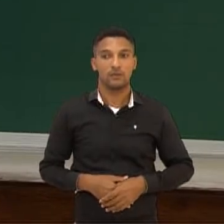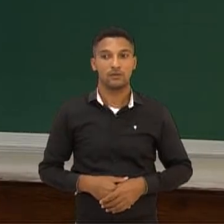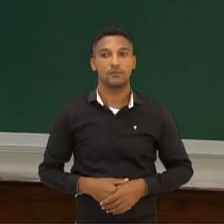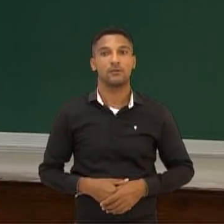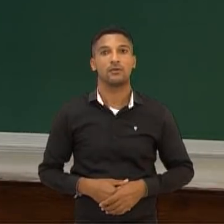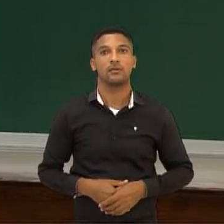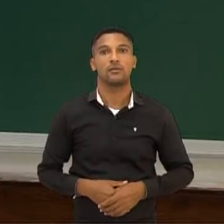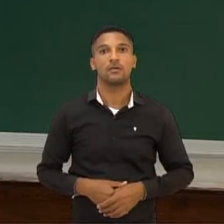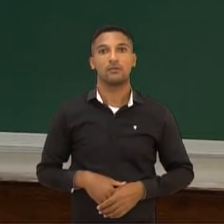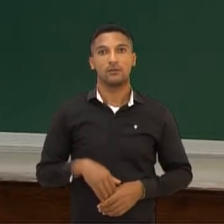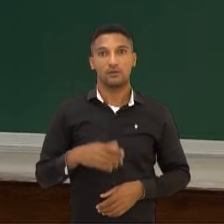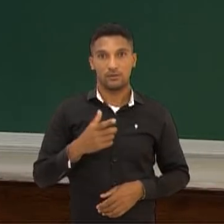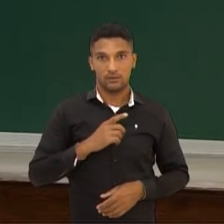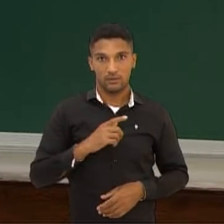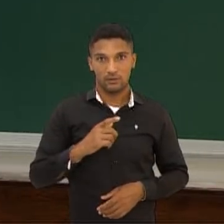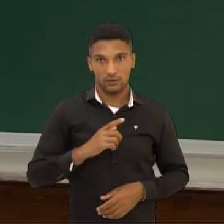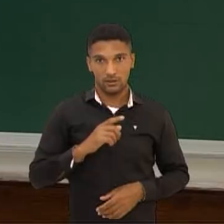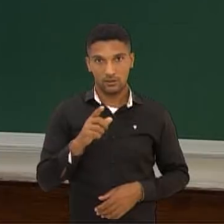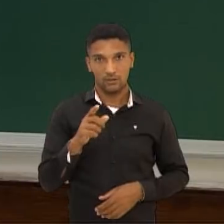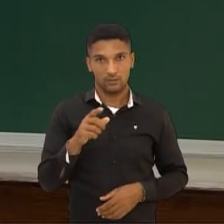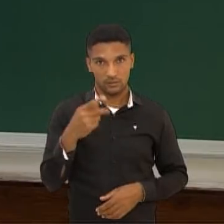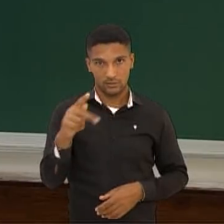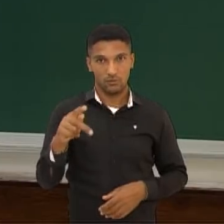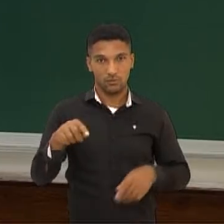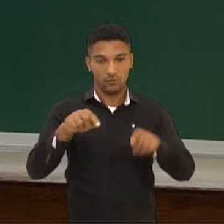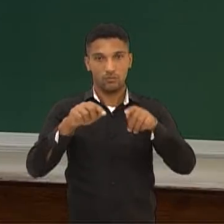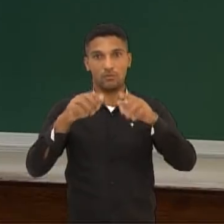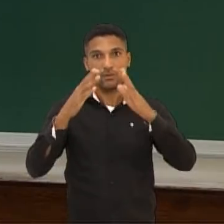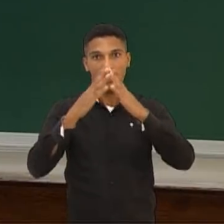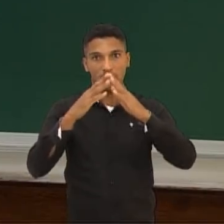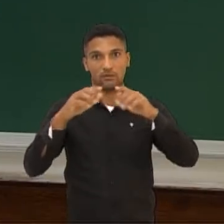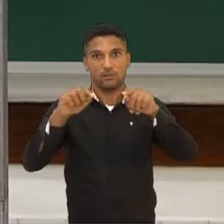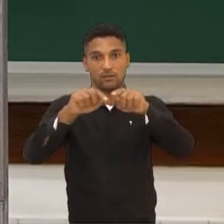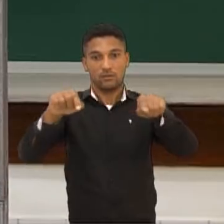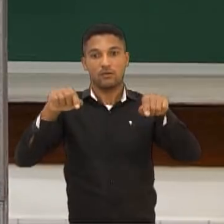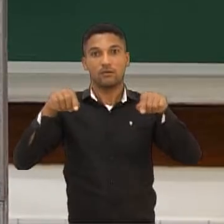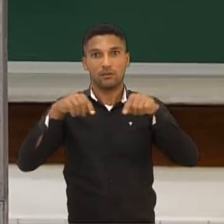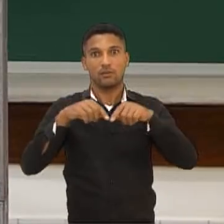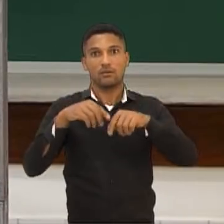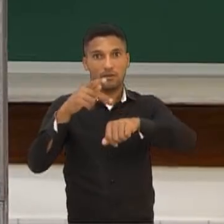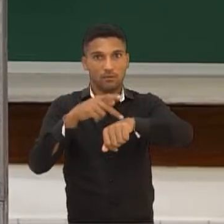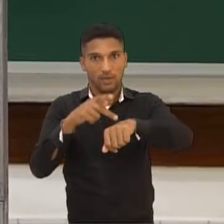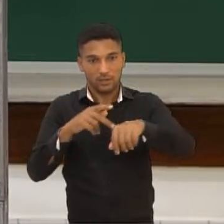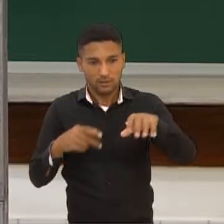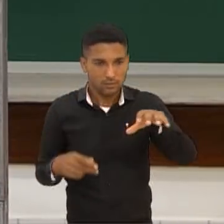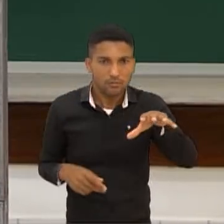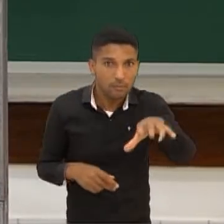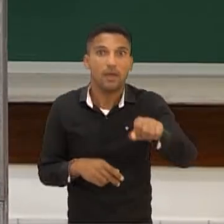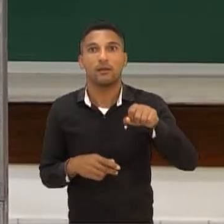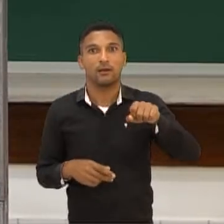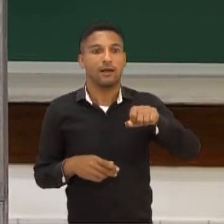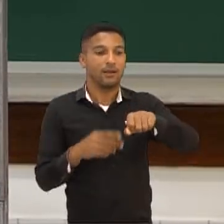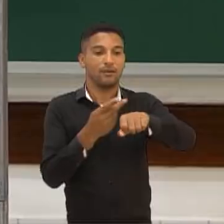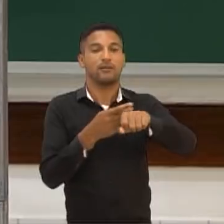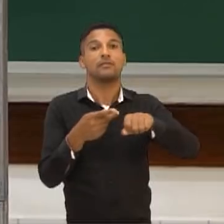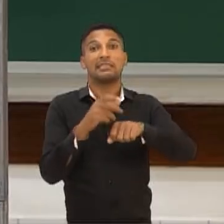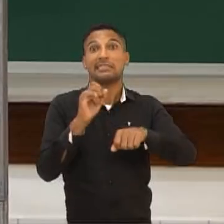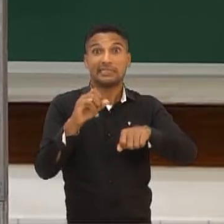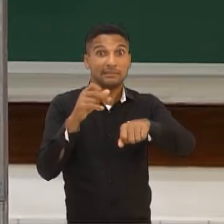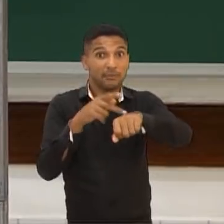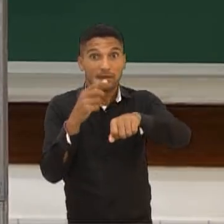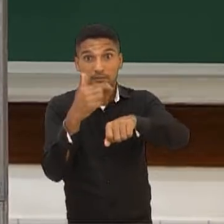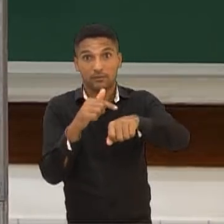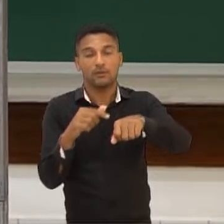pelo seu quintal, né? Às vezes tem aí jogado no quintal. Se não tiver, não fica triste, faz o desenho no caderno, imagina que você